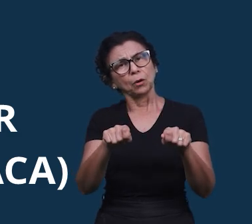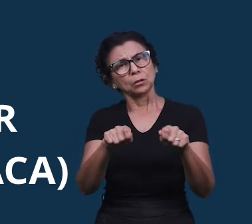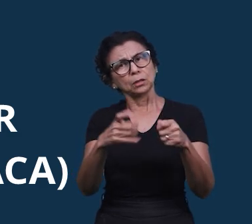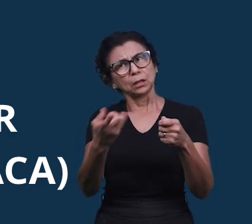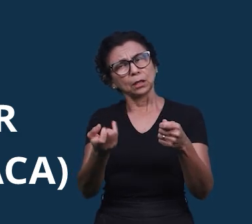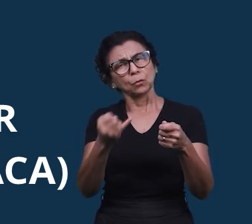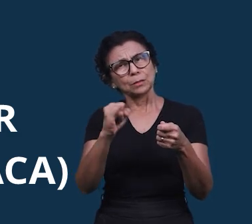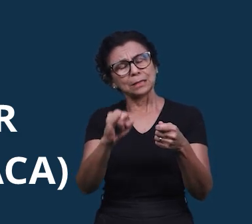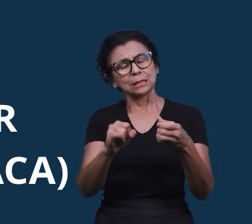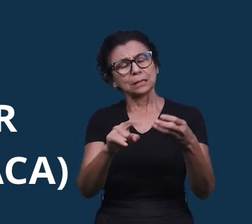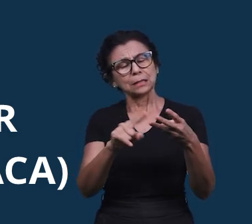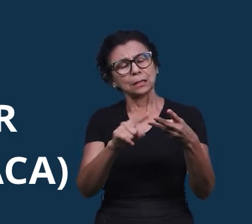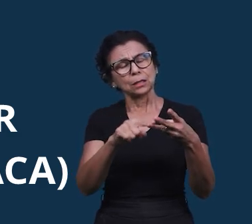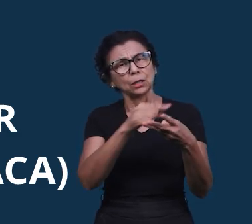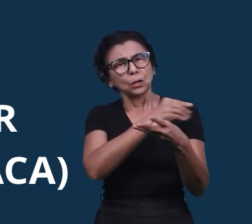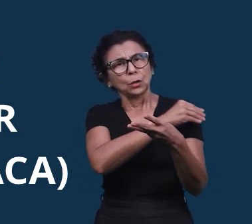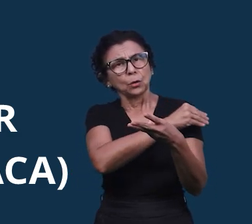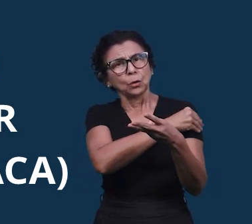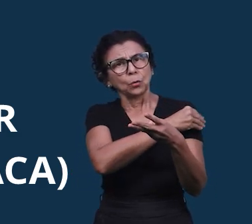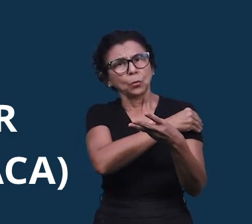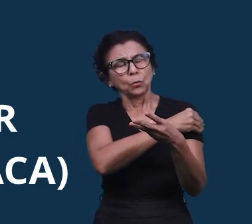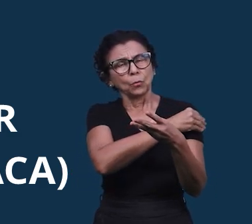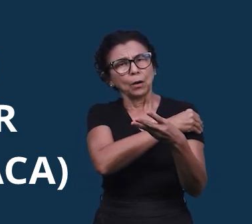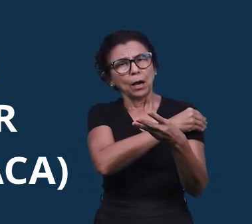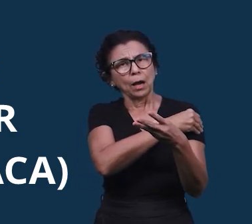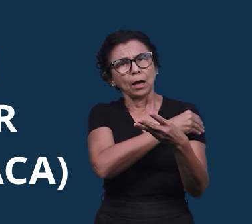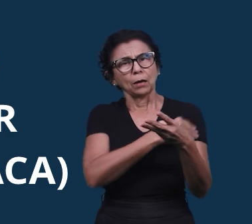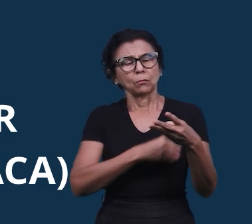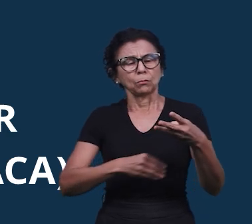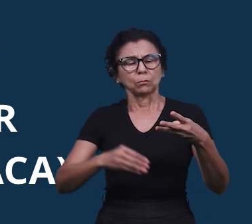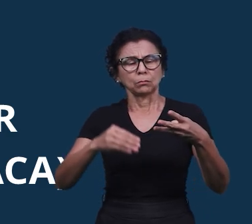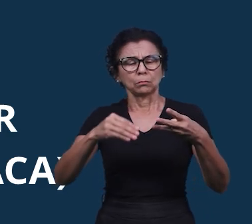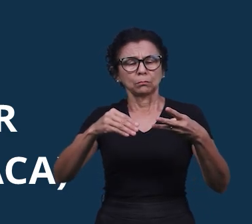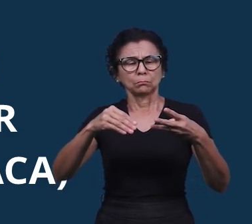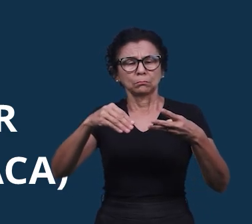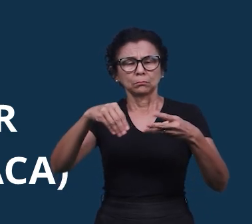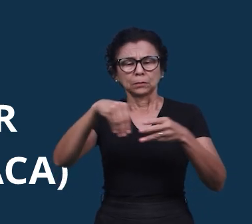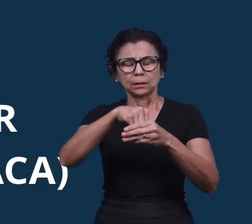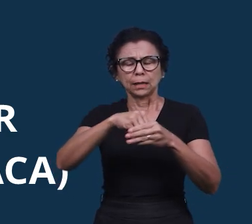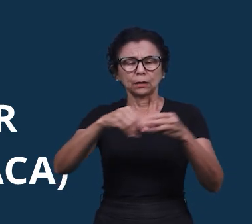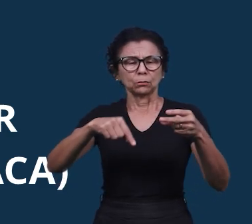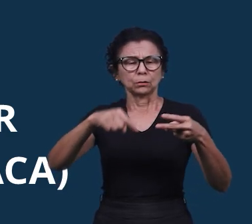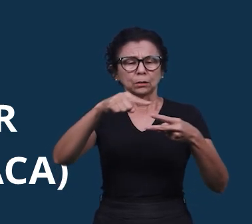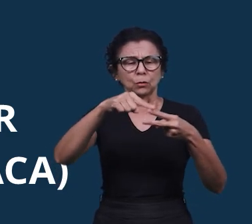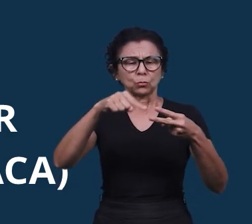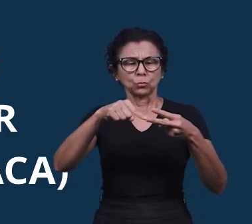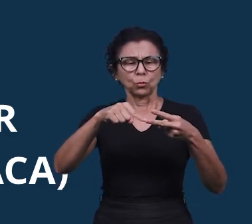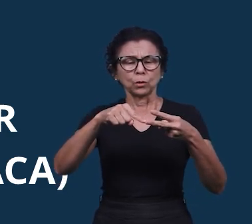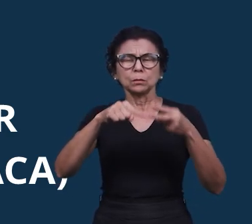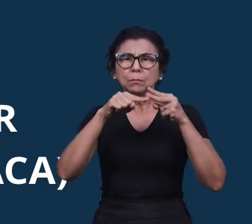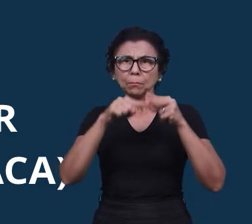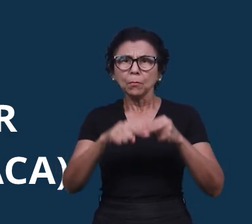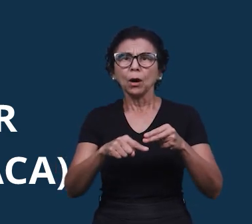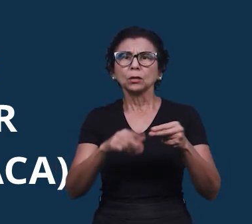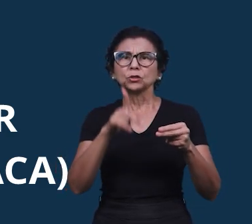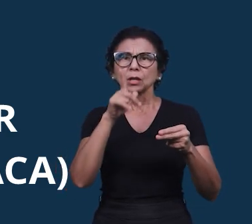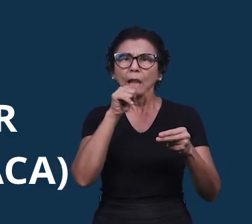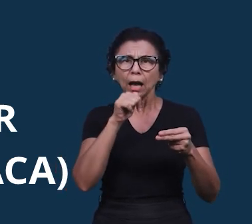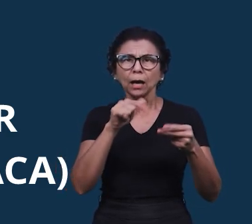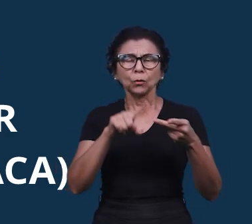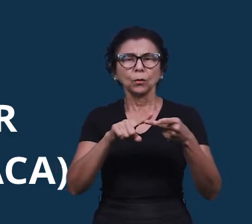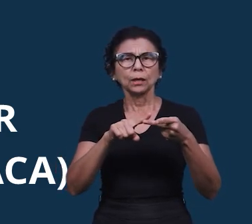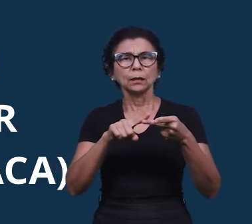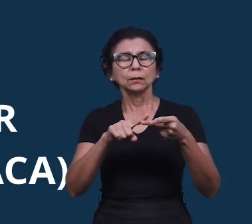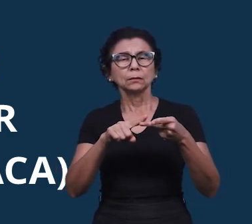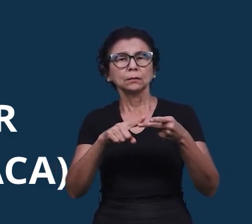álcool, se ele tem essa parte polar e essa parte apolar, o álcool ele é solúvel tanto na água como ele é